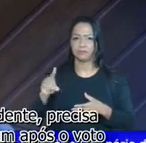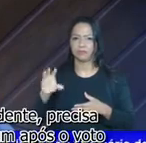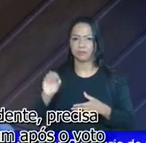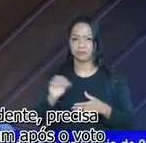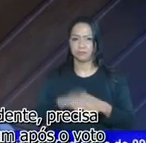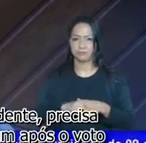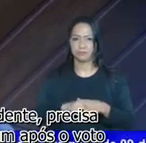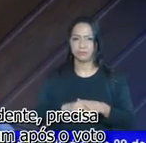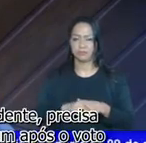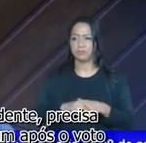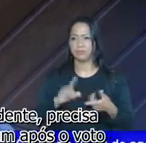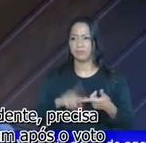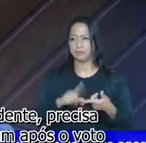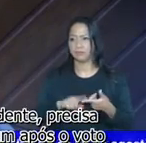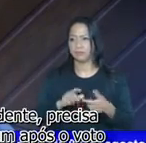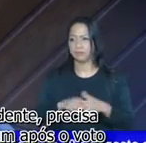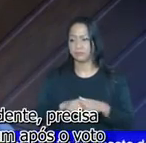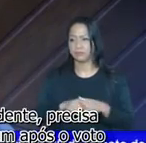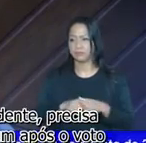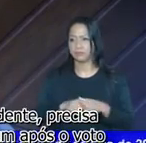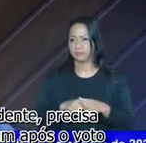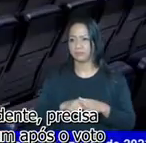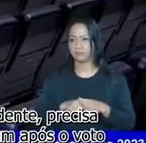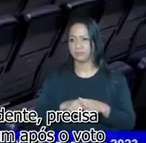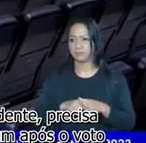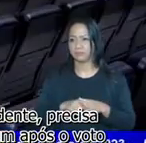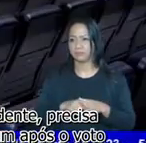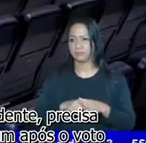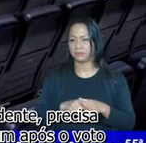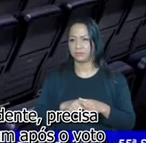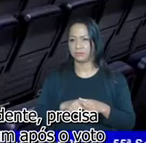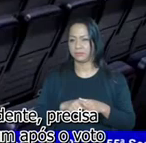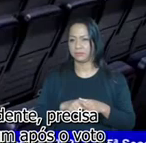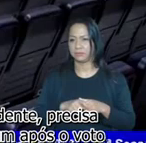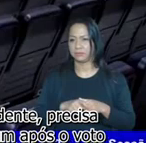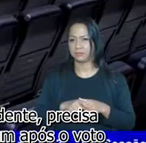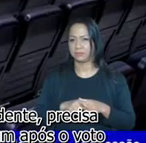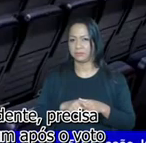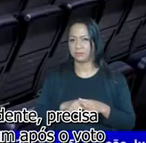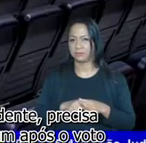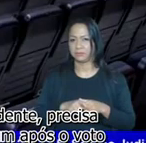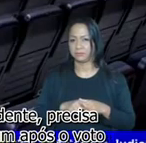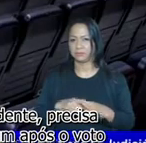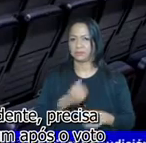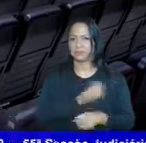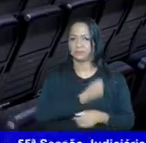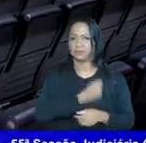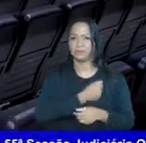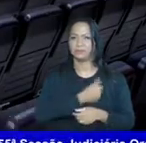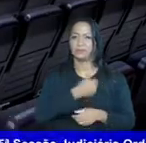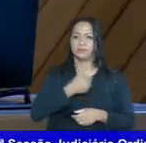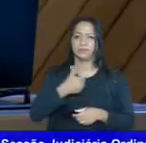Obrigado, presidente. Boa tarde a todos. Bom trabalho. Presidente, precisa dizer como é que está o julgamento número 1, Só né? é o número 1, após o